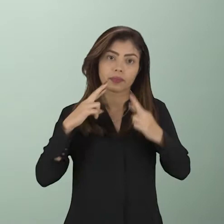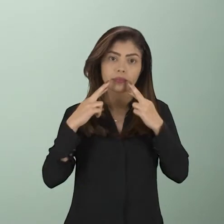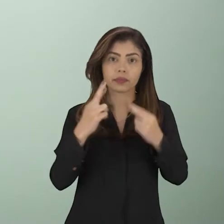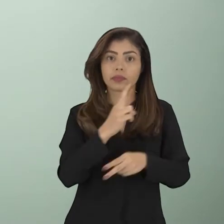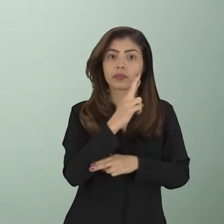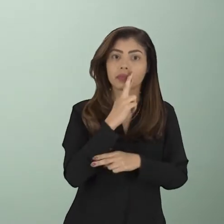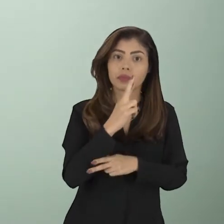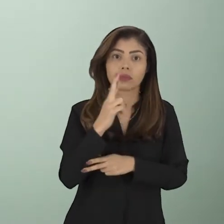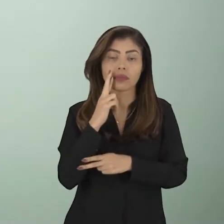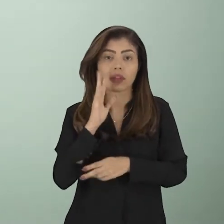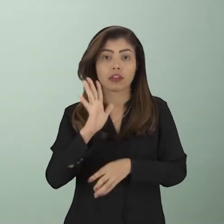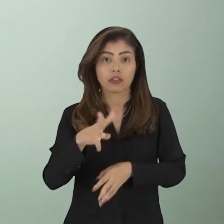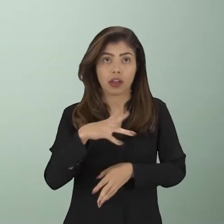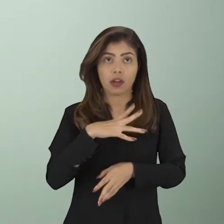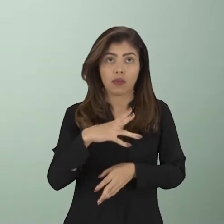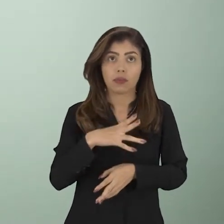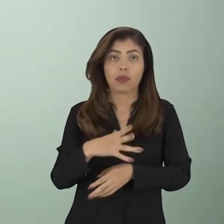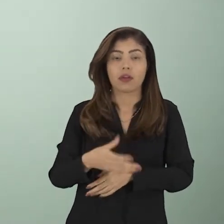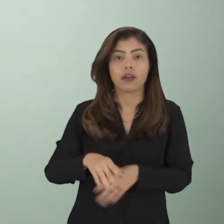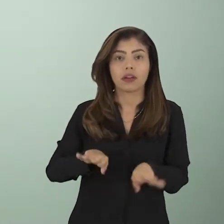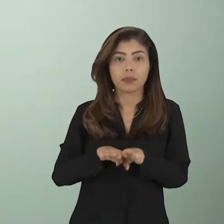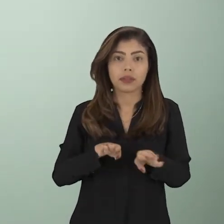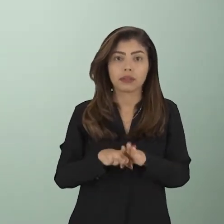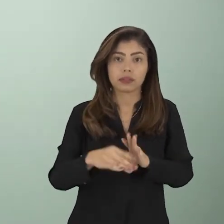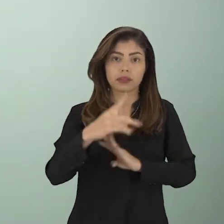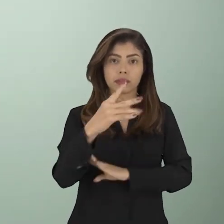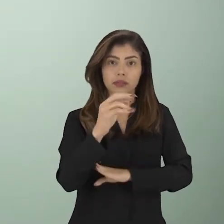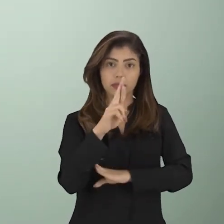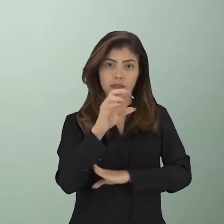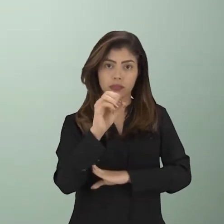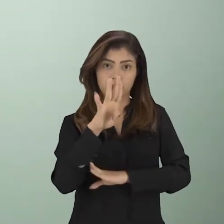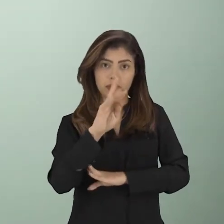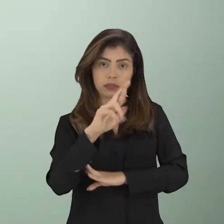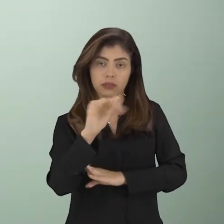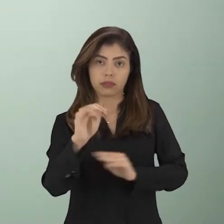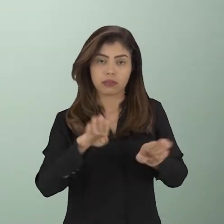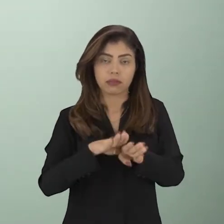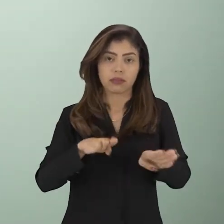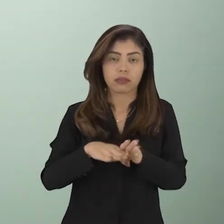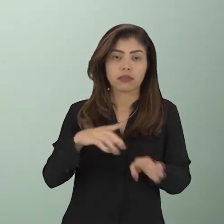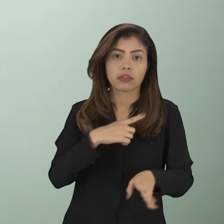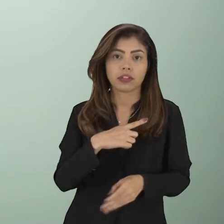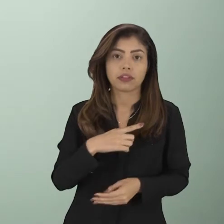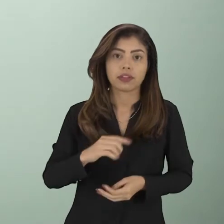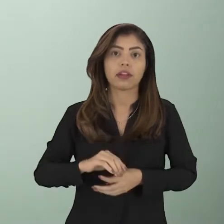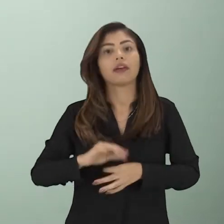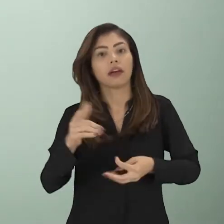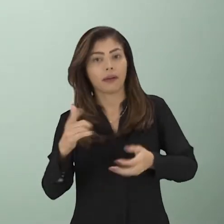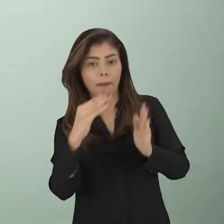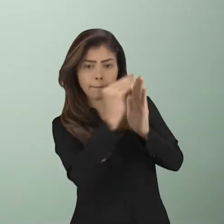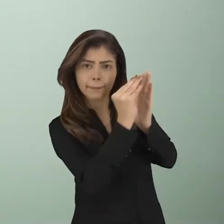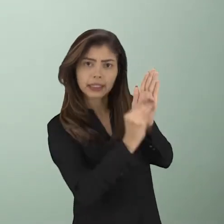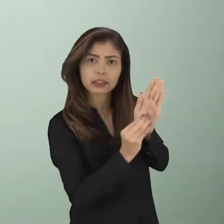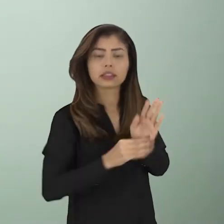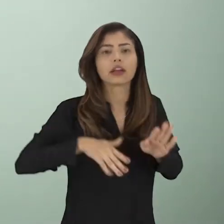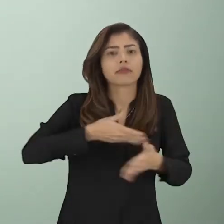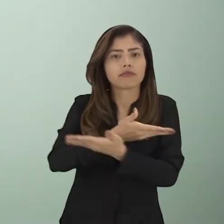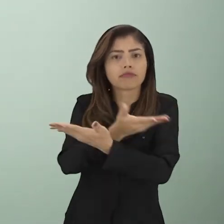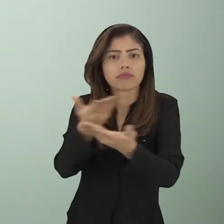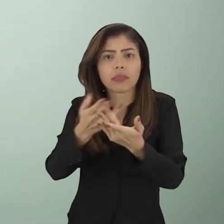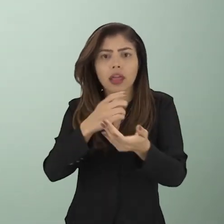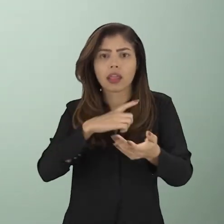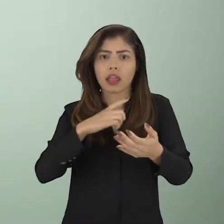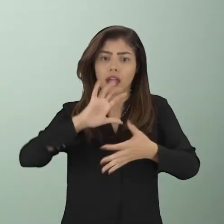estão sendo servidos por robôs, claro, né, para evitar o contágio. Então, a gente vê o avanço dessa agenda produzida com